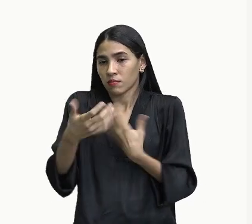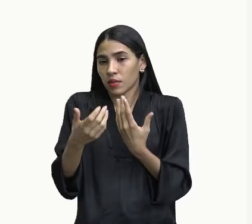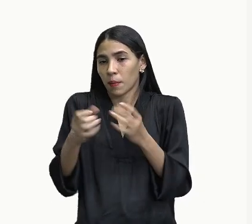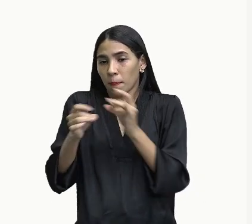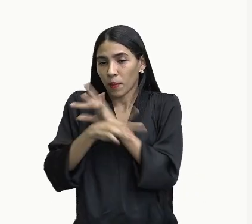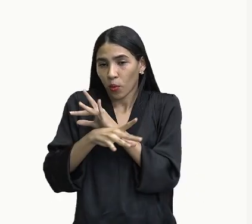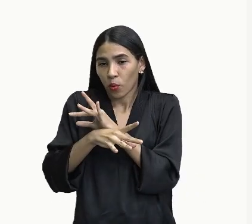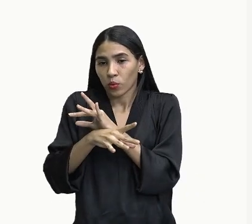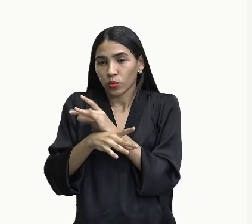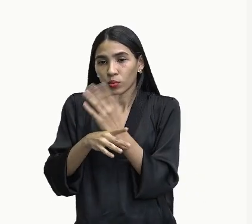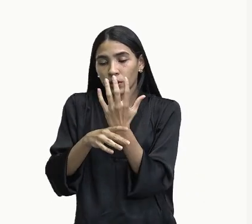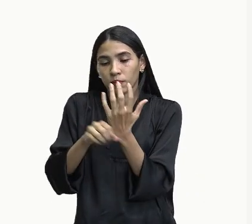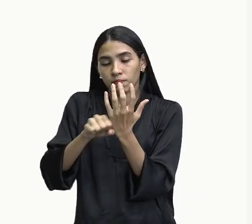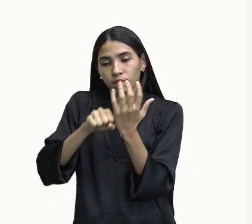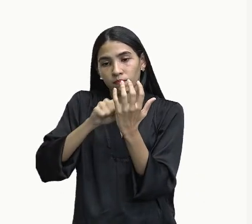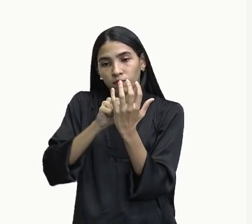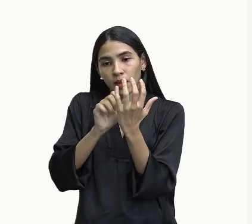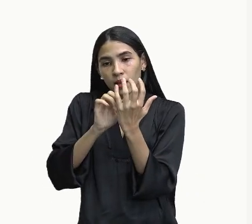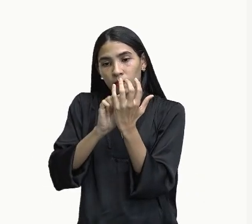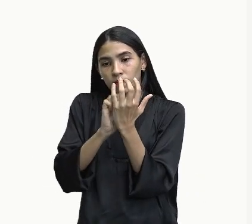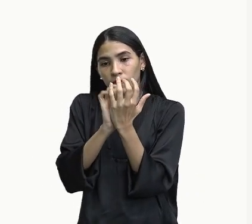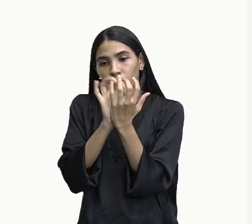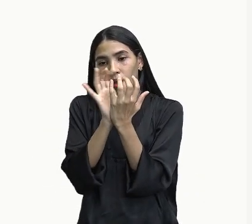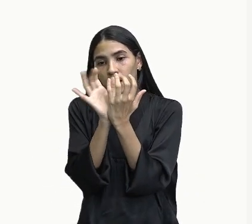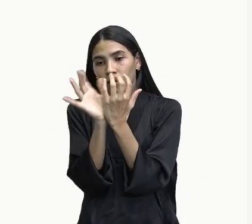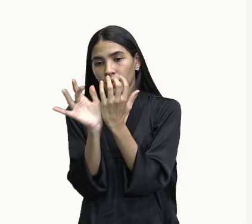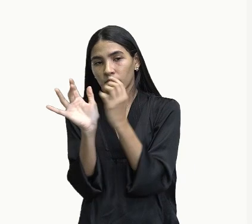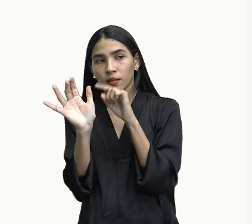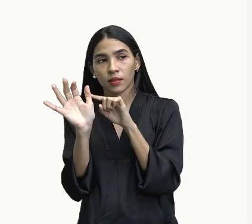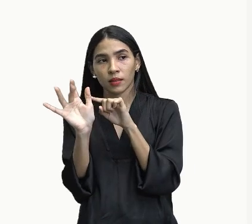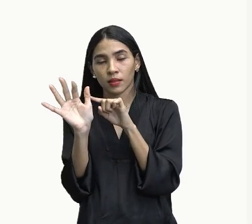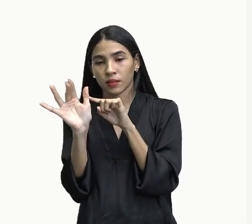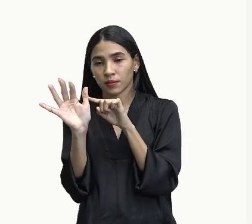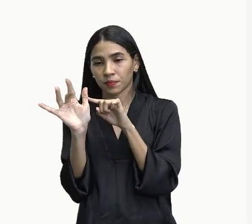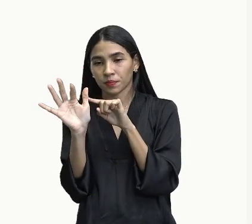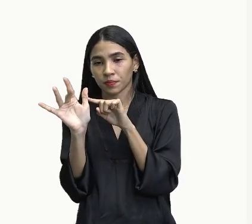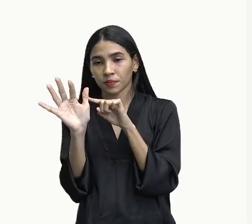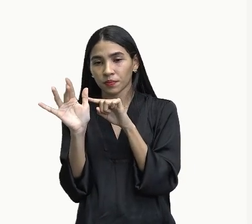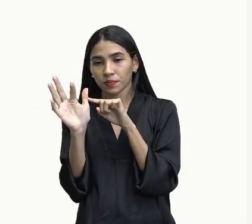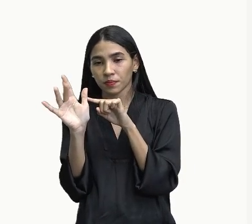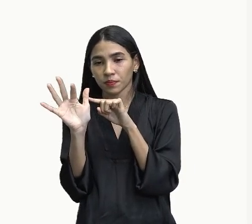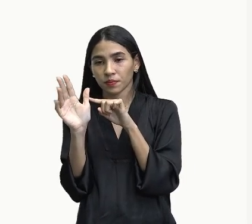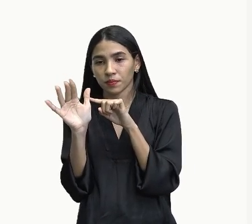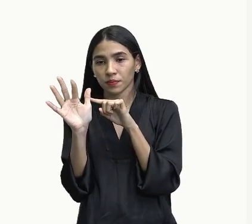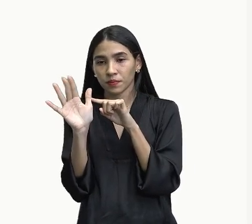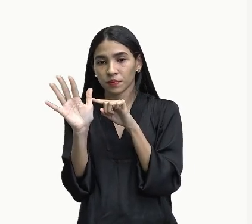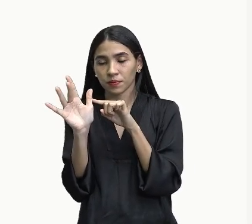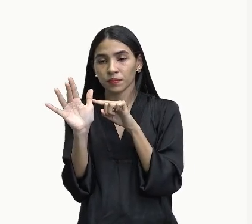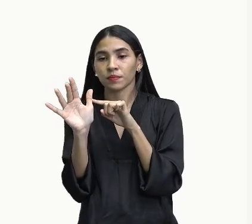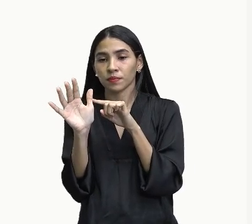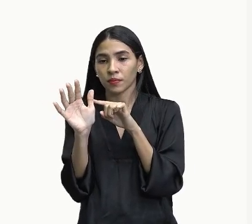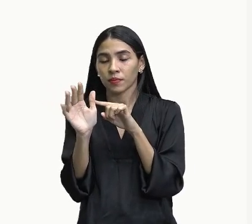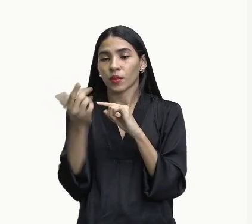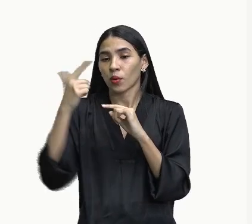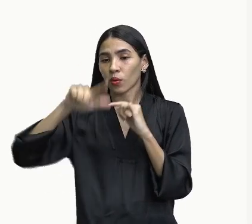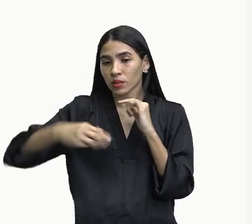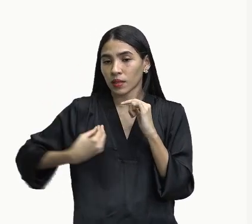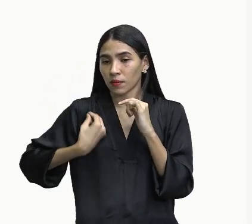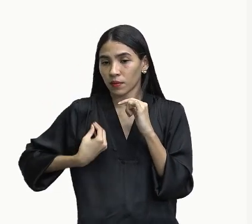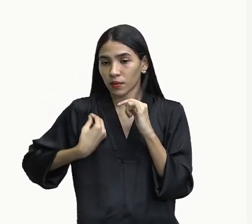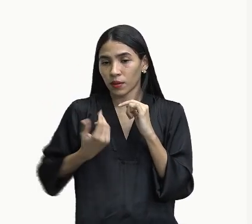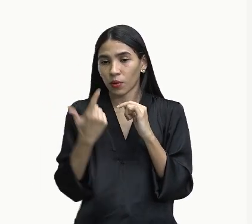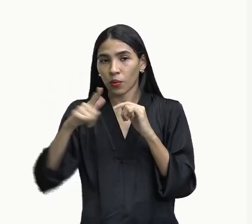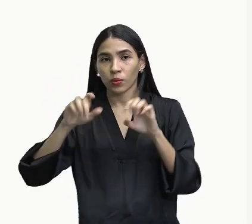se desvincula do que seria a hidra mãezinha dele, né? E vai viver a sua vida formando um